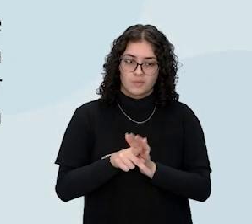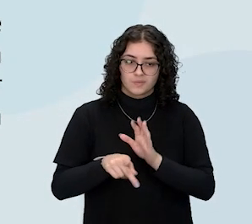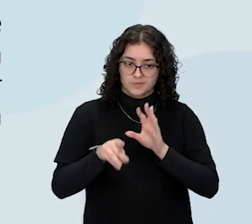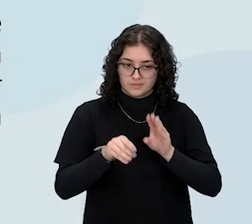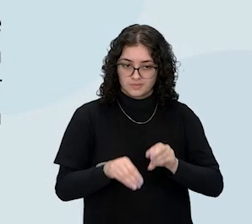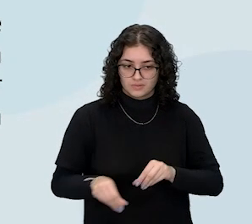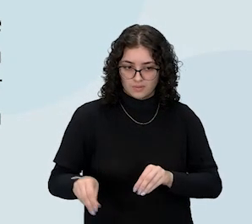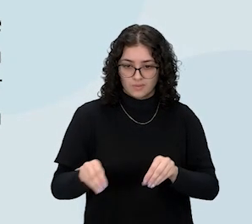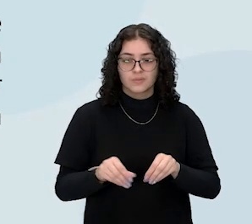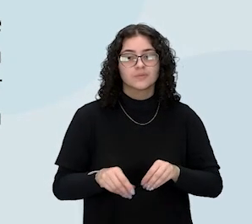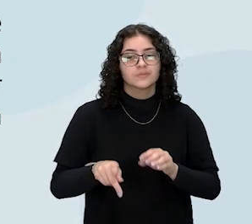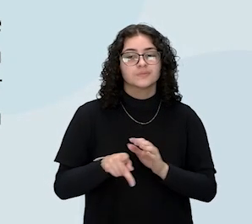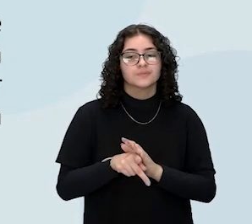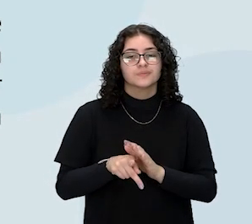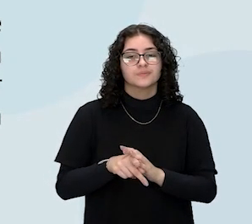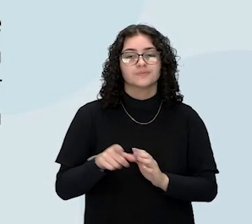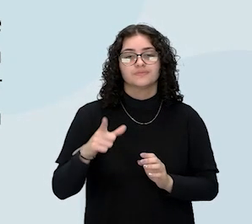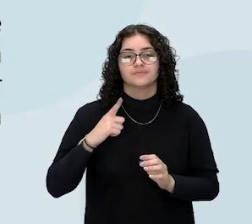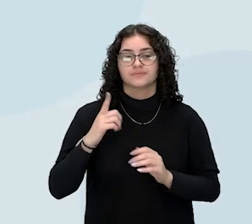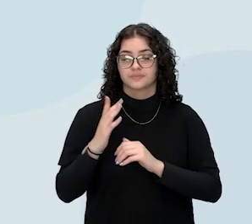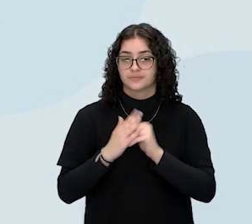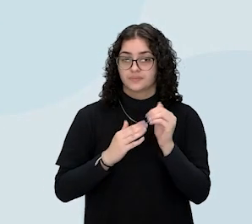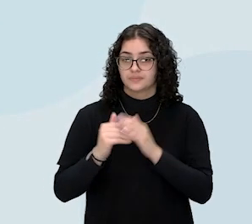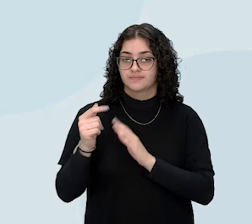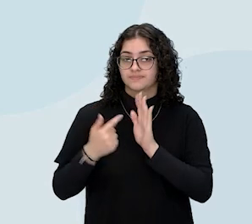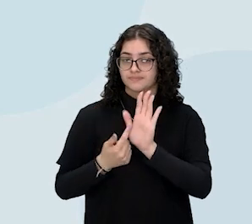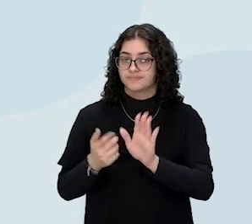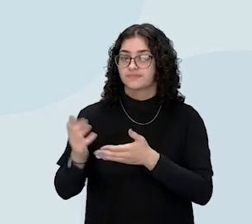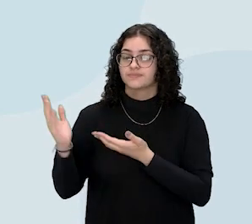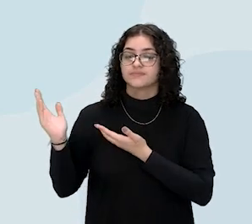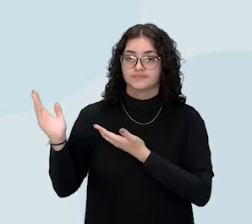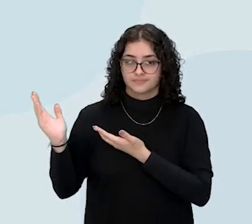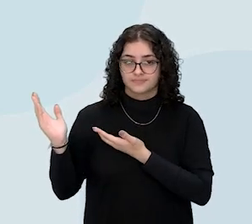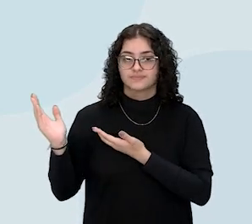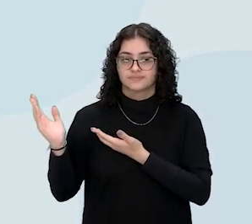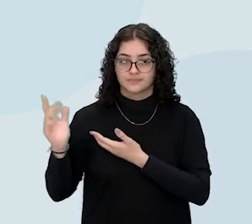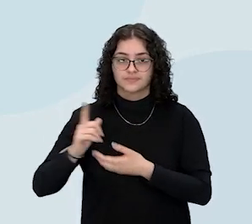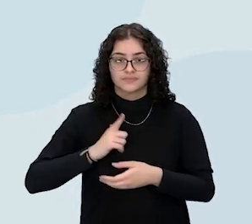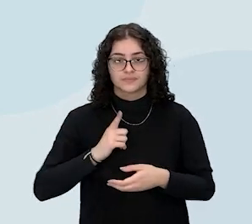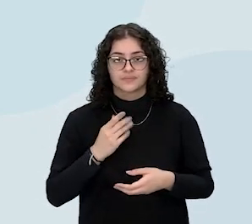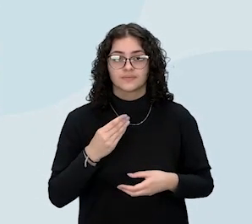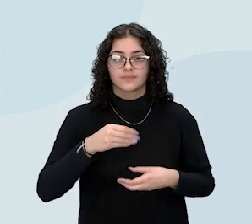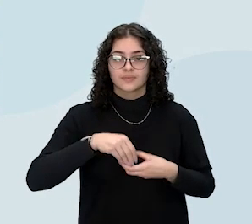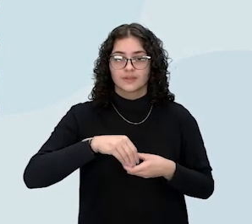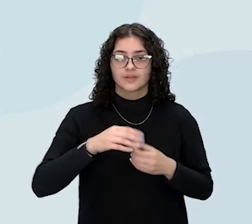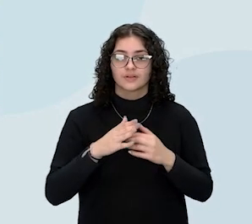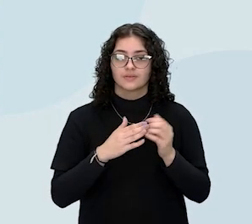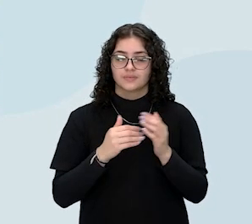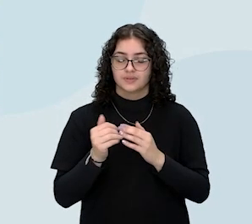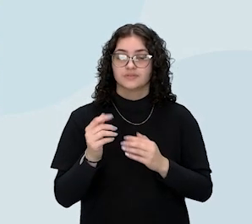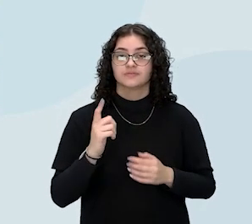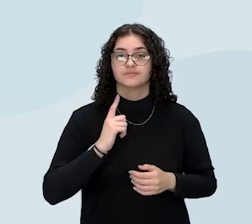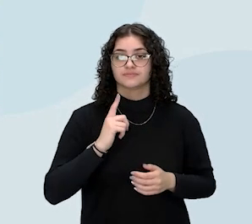as habilidades do currículo paulista aparecendo aí, que compõem nossas habilidades